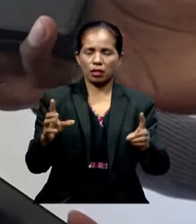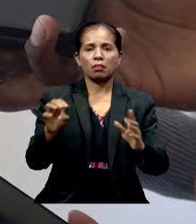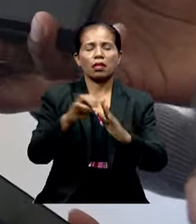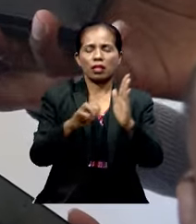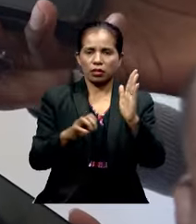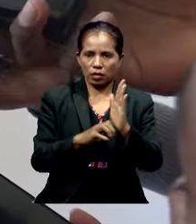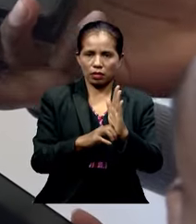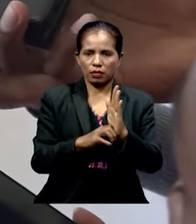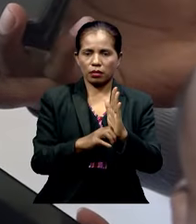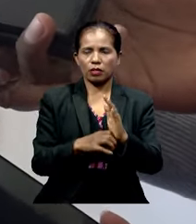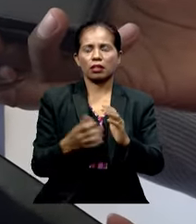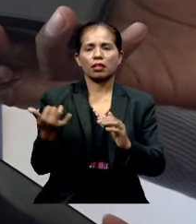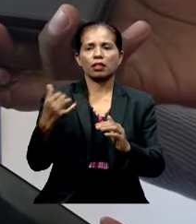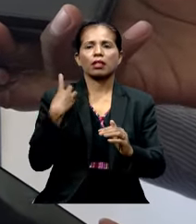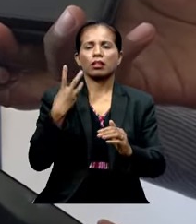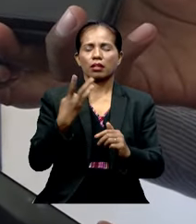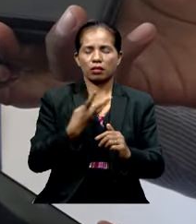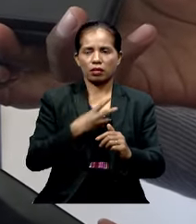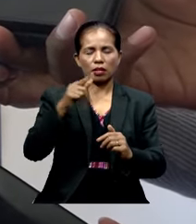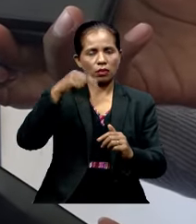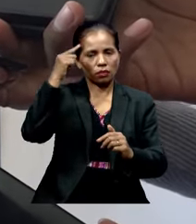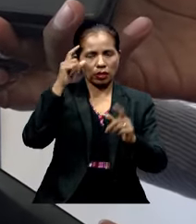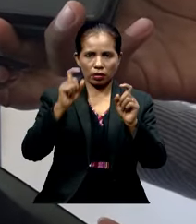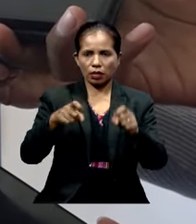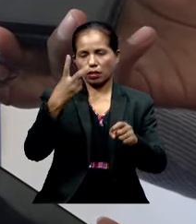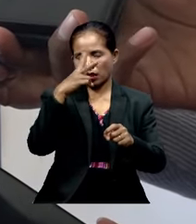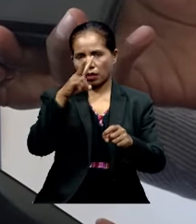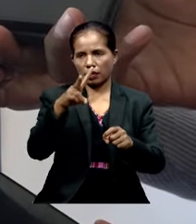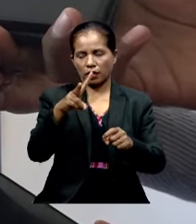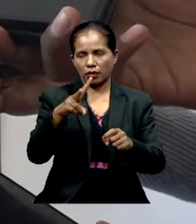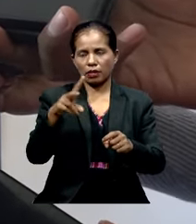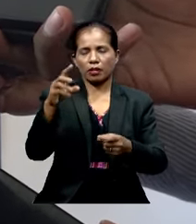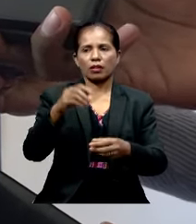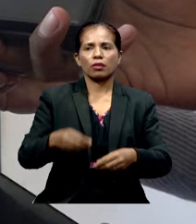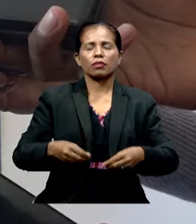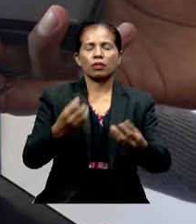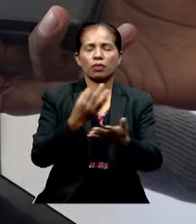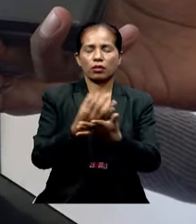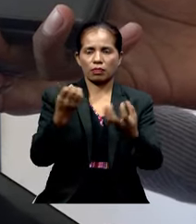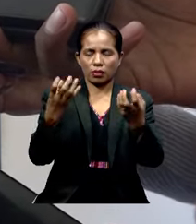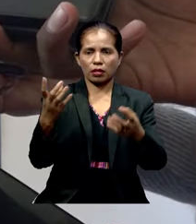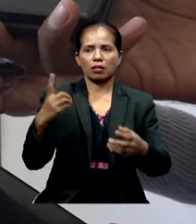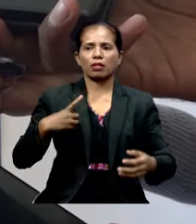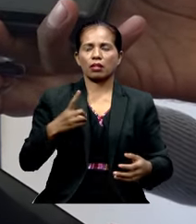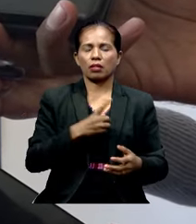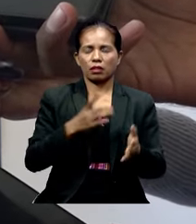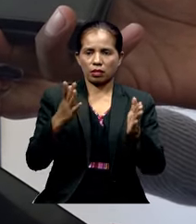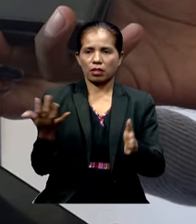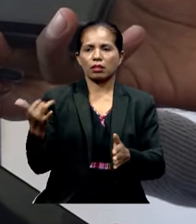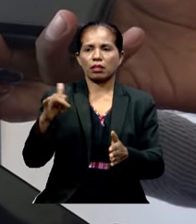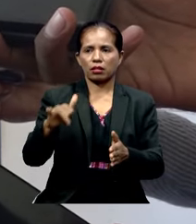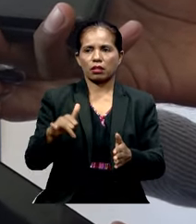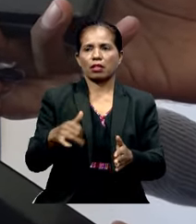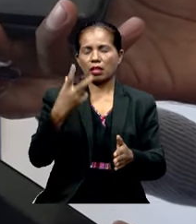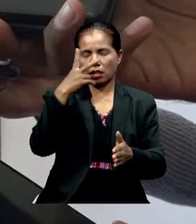união. Nerone, tem governo, tem que em vez de for Osambara Cliuba, deputado Sira,